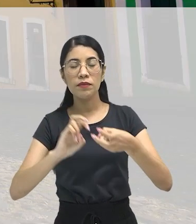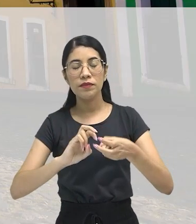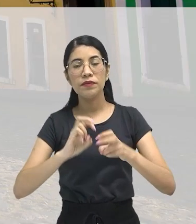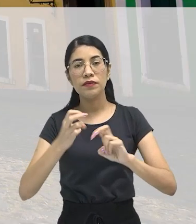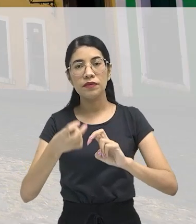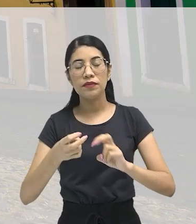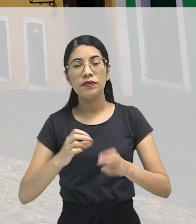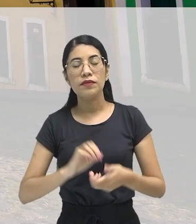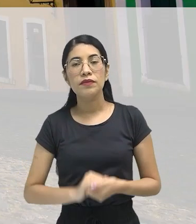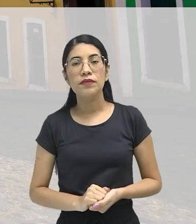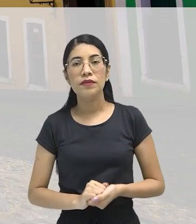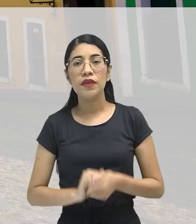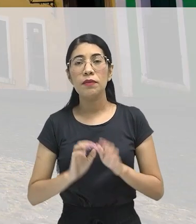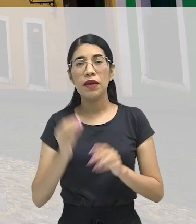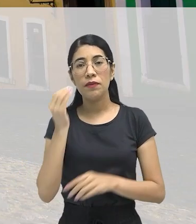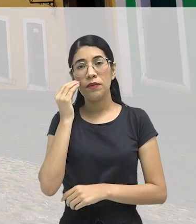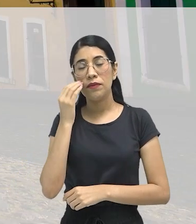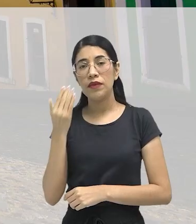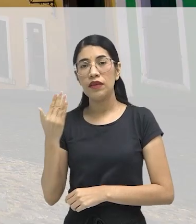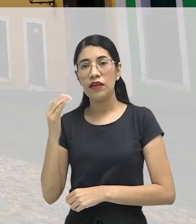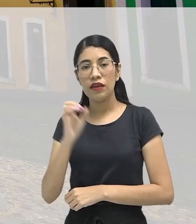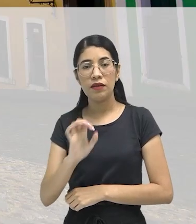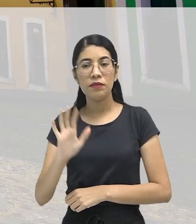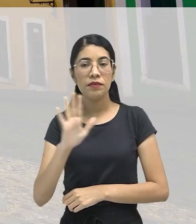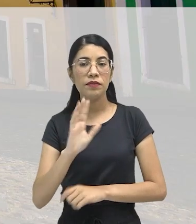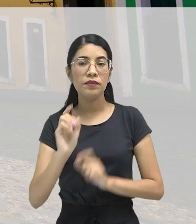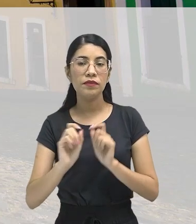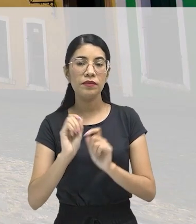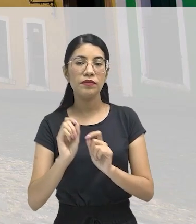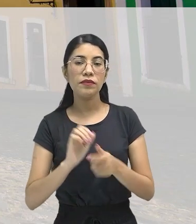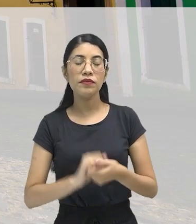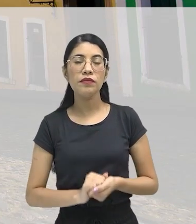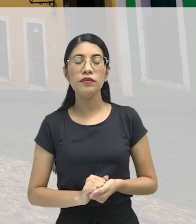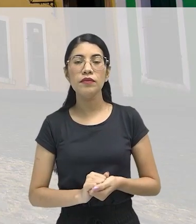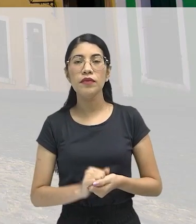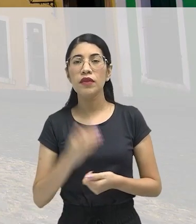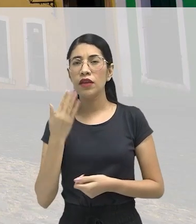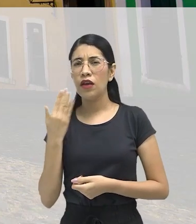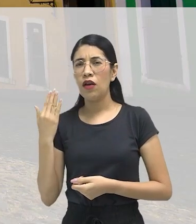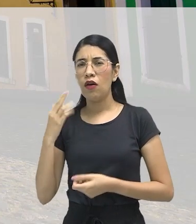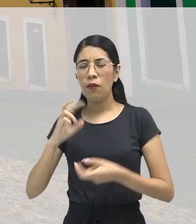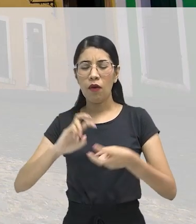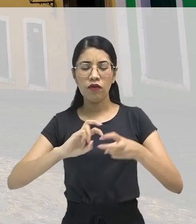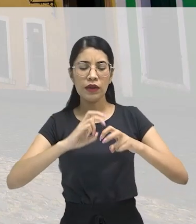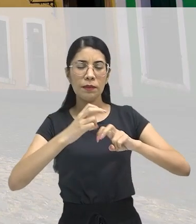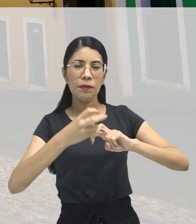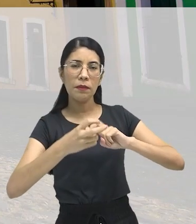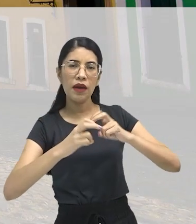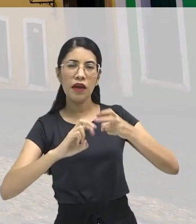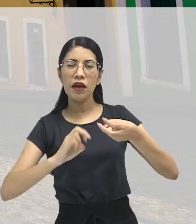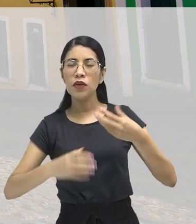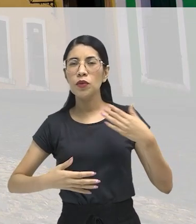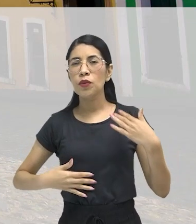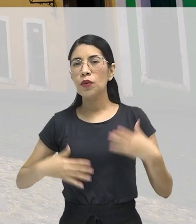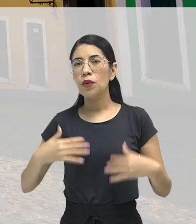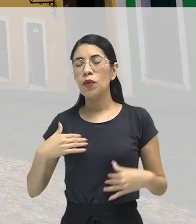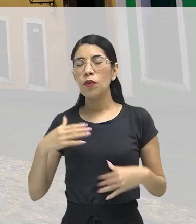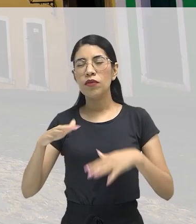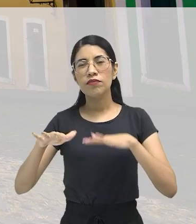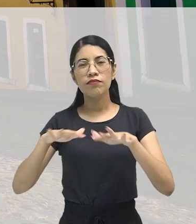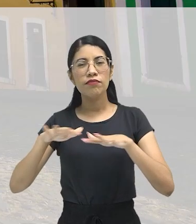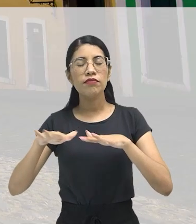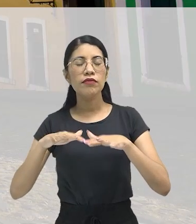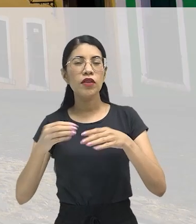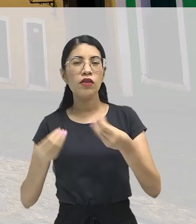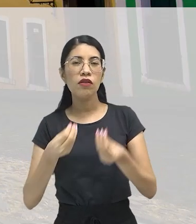da capoeira. Observem aqui essa imagem. Olha só essa movimentação corporal.